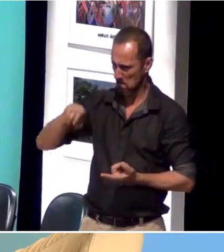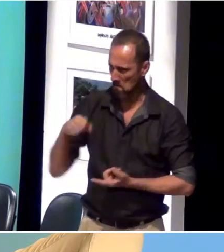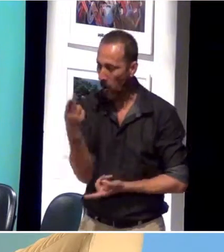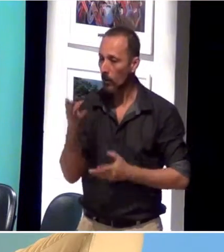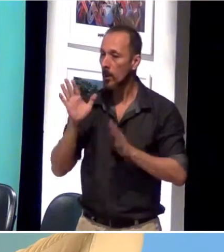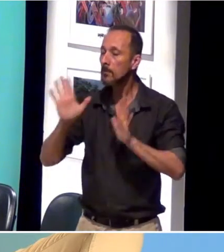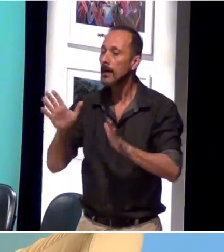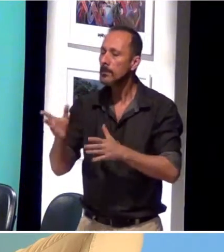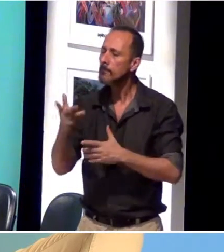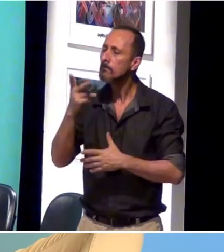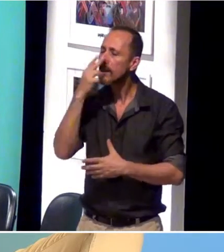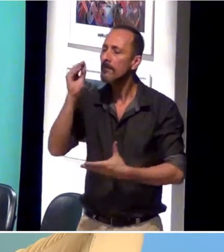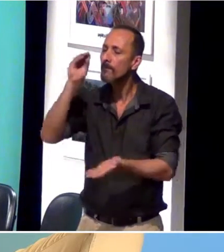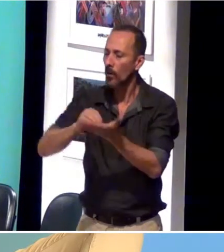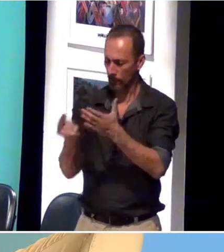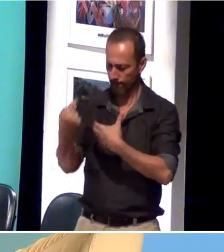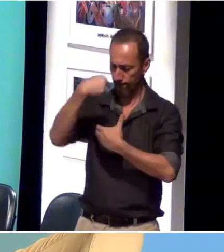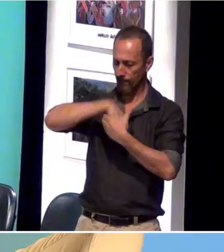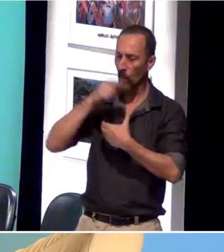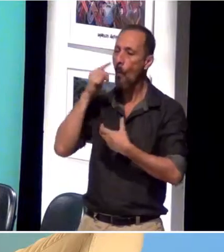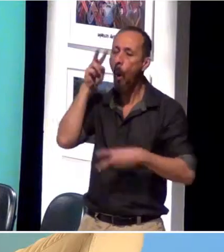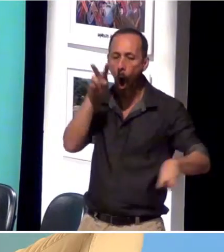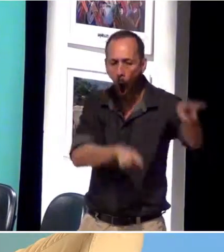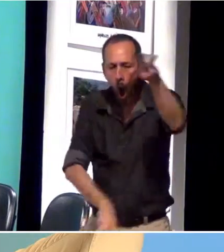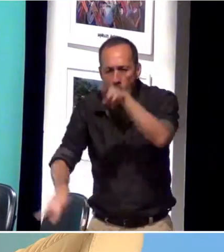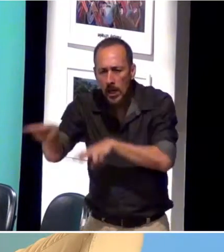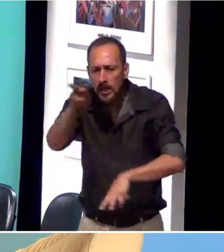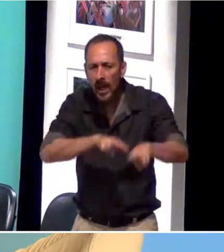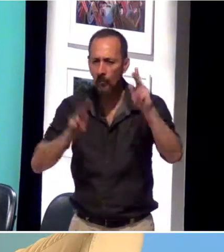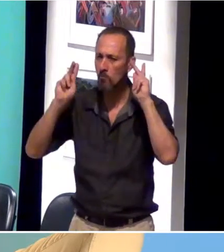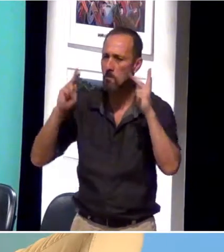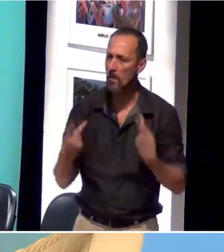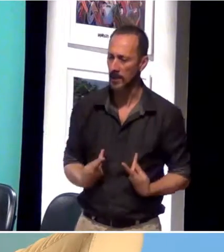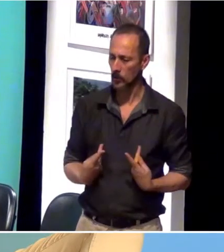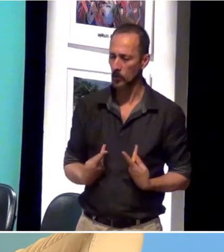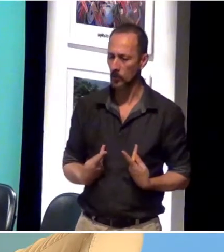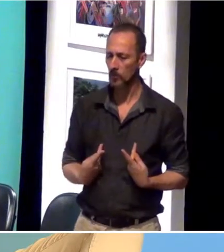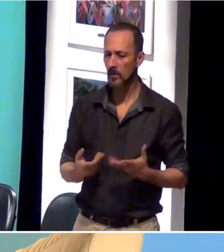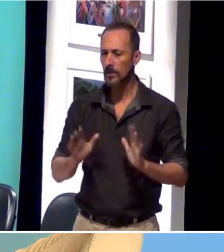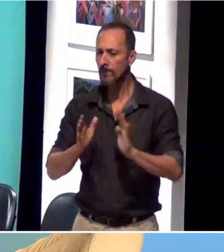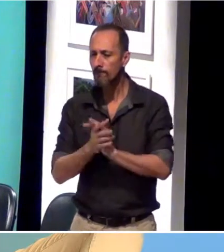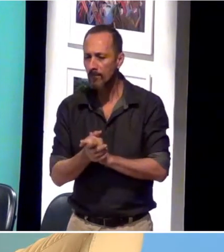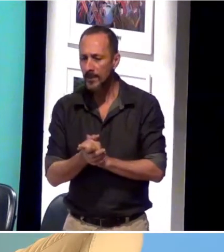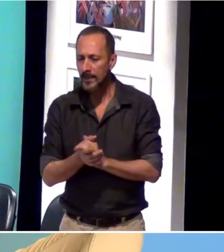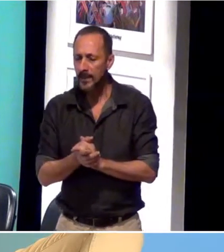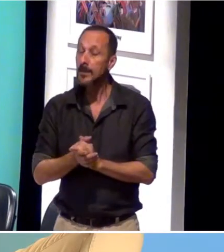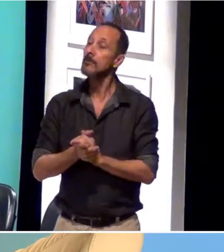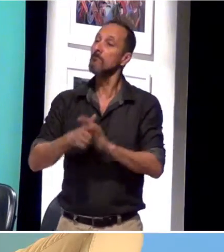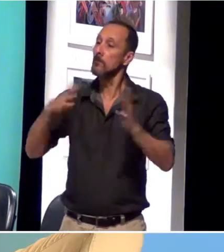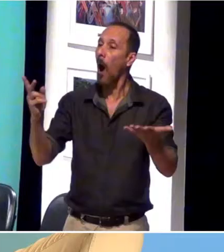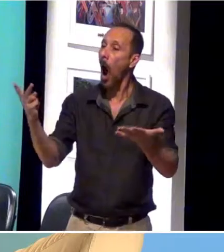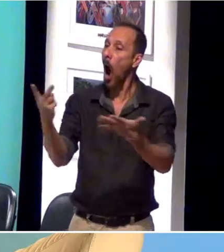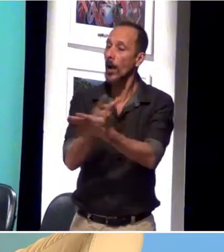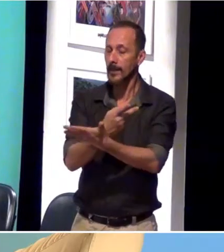o humaniza. E aí você vai tendo, por outro lado, até pela própria lógica da caridade cristã,